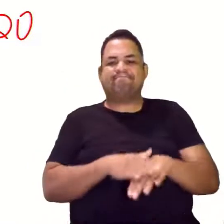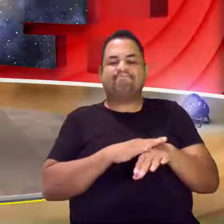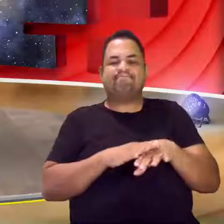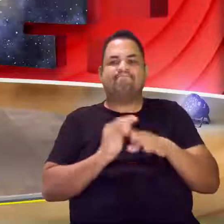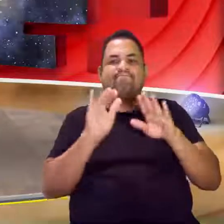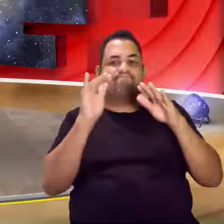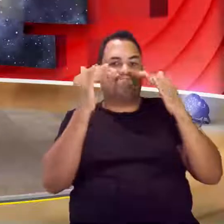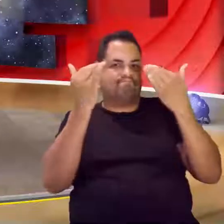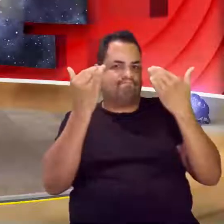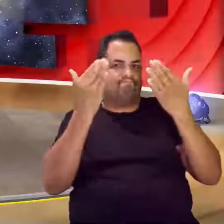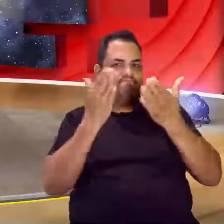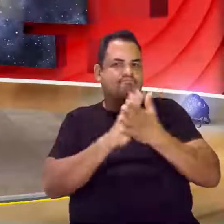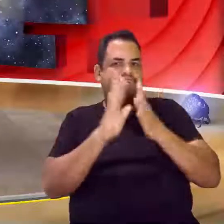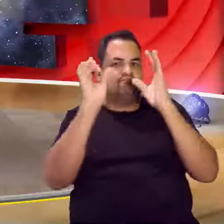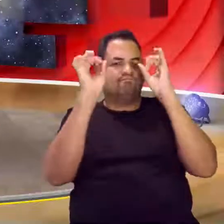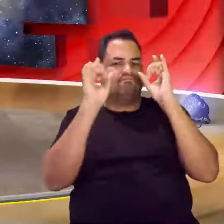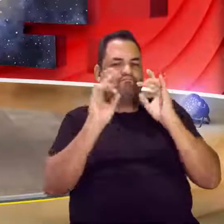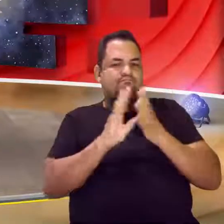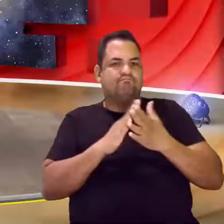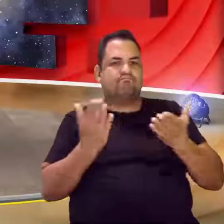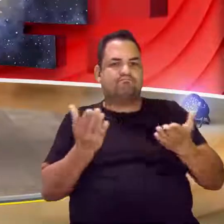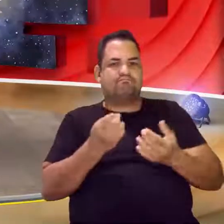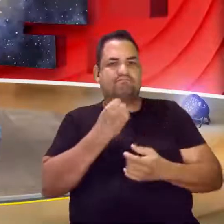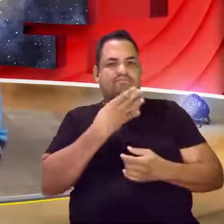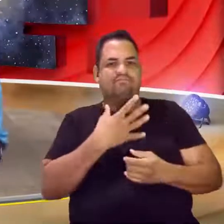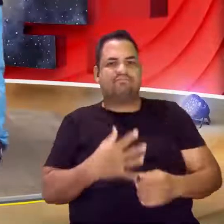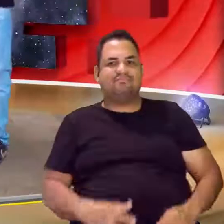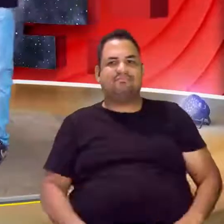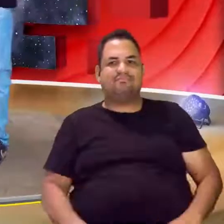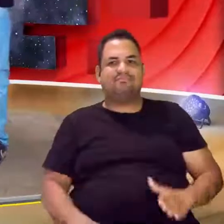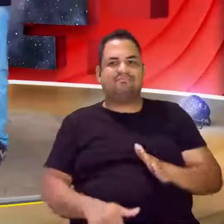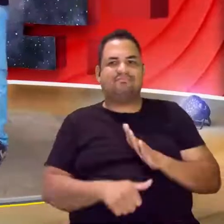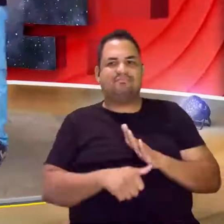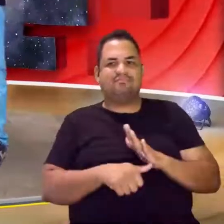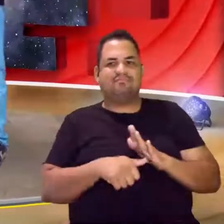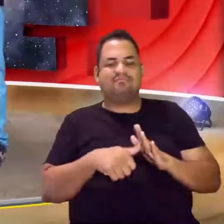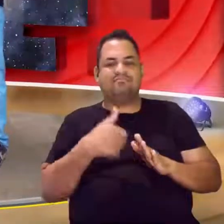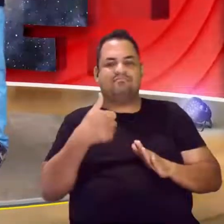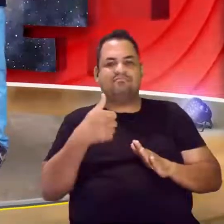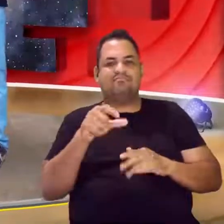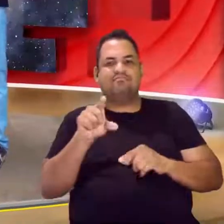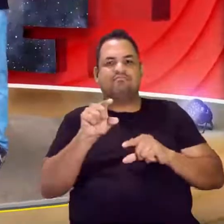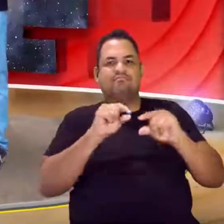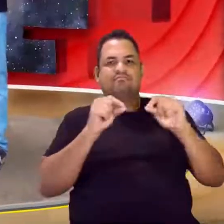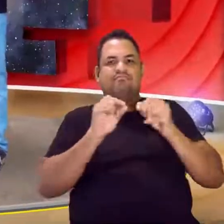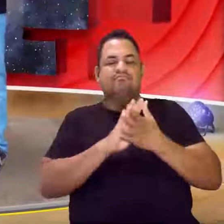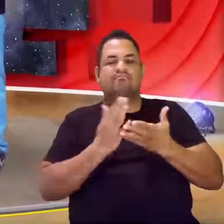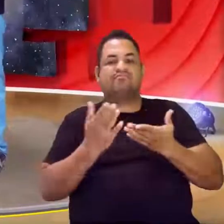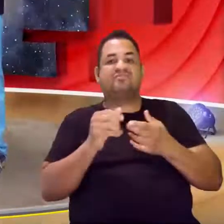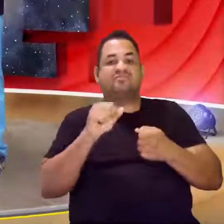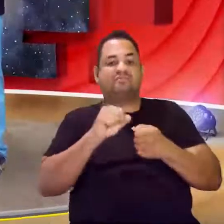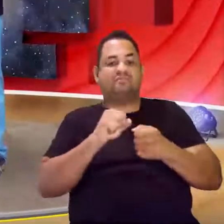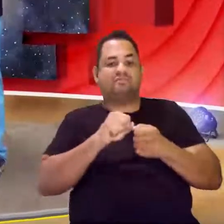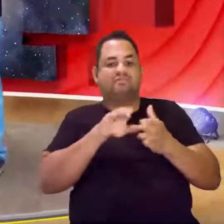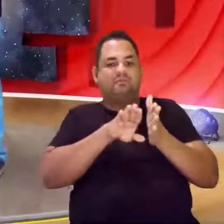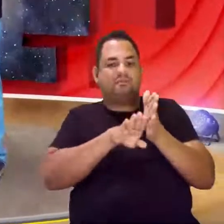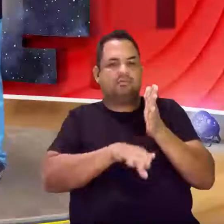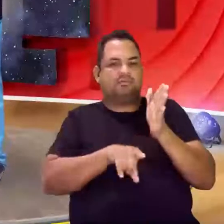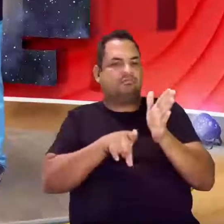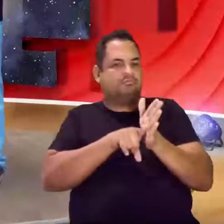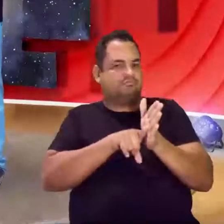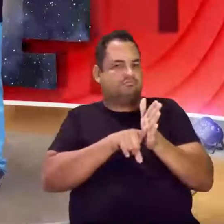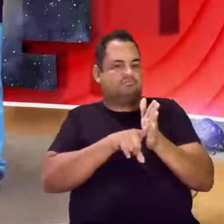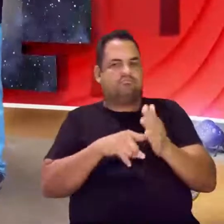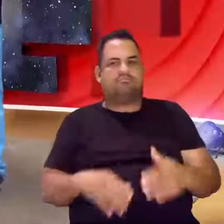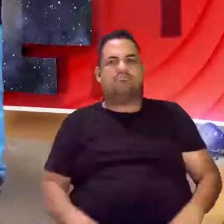que é para o aluno entender direitinho os detalhes. É bom, é bom. Na primeira opção, nós fizemos a diferença. Tinha no gabarito